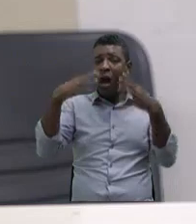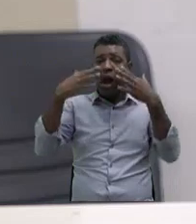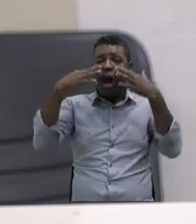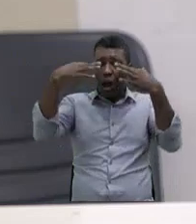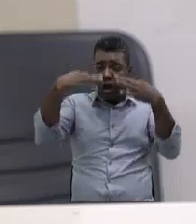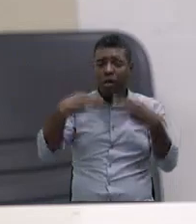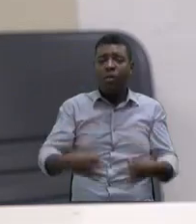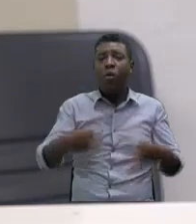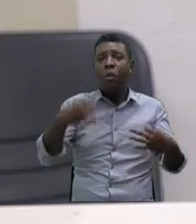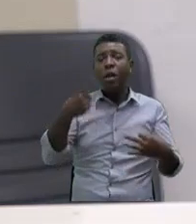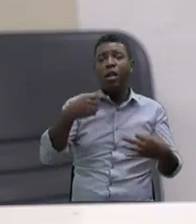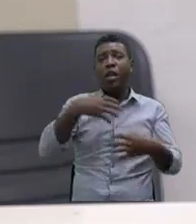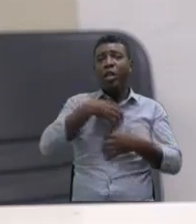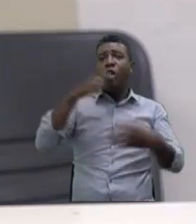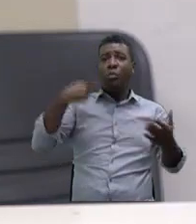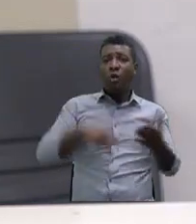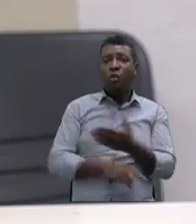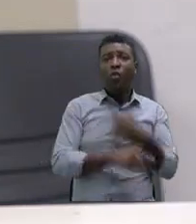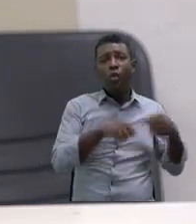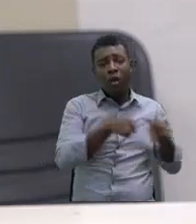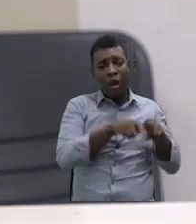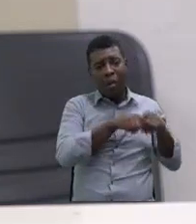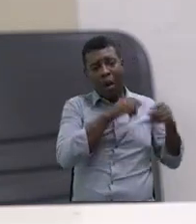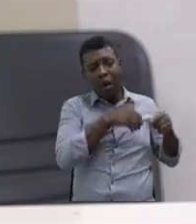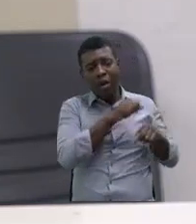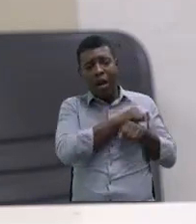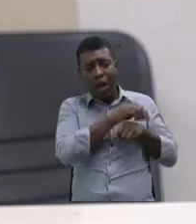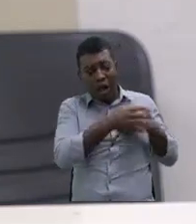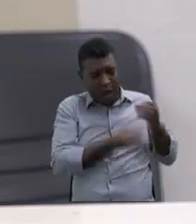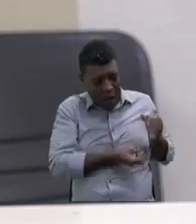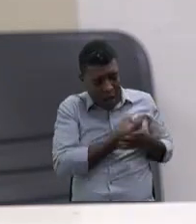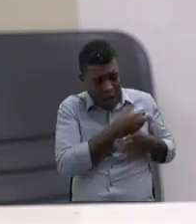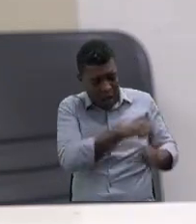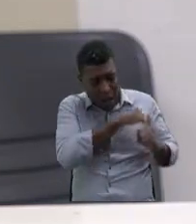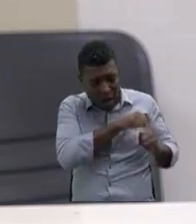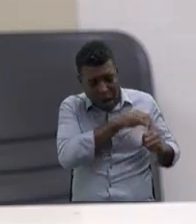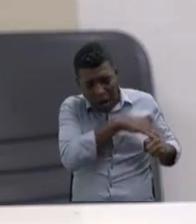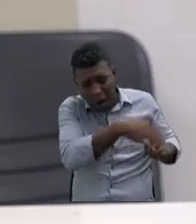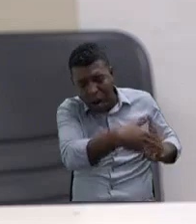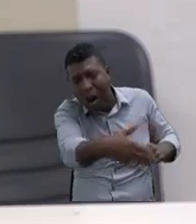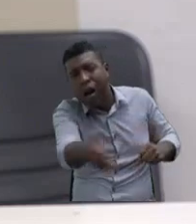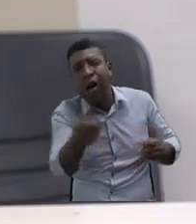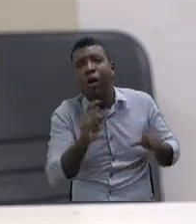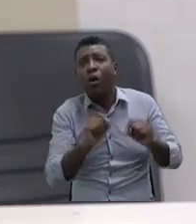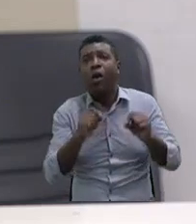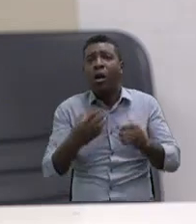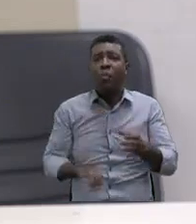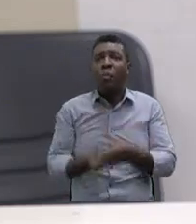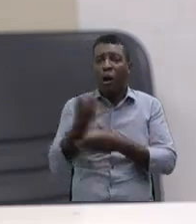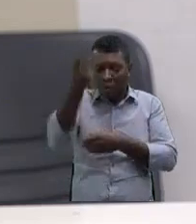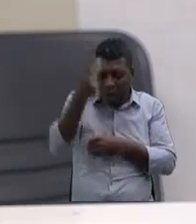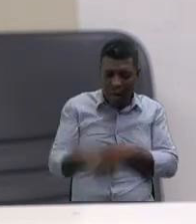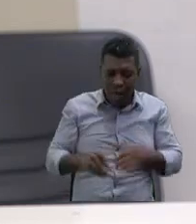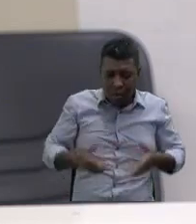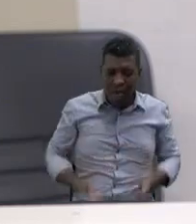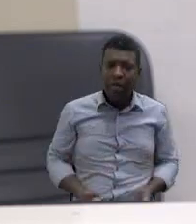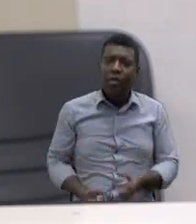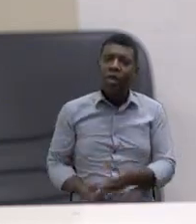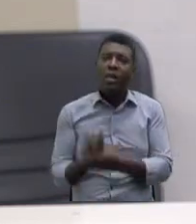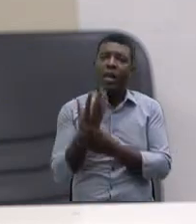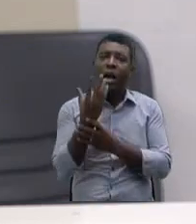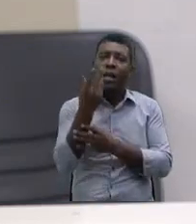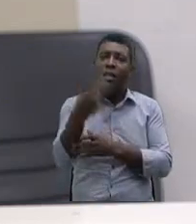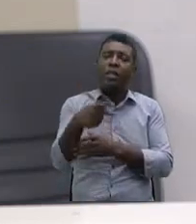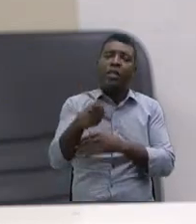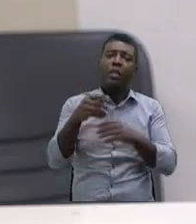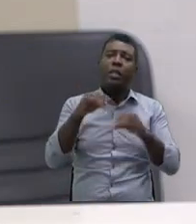faz aqui e os derivados desses dois produtos que são originários da nossa terra. Então, ele vai ser protegido, é um olhar que a gente está tendo. E